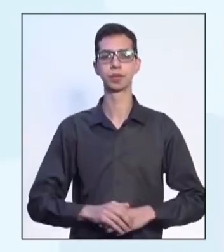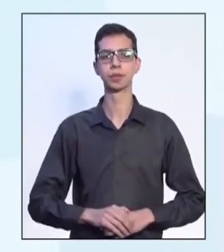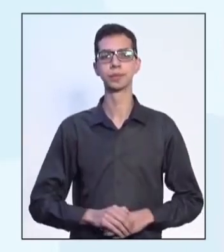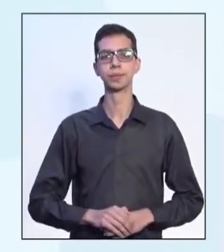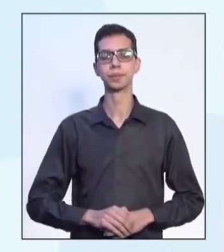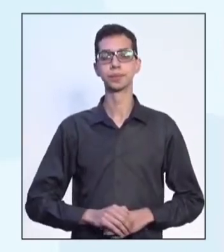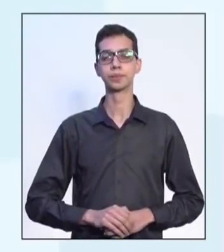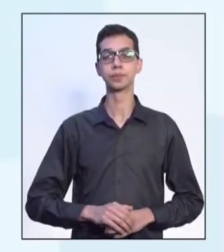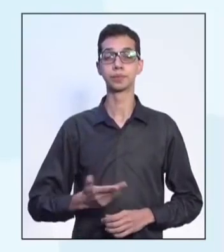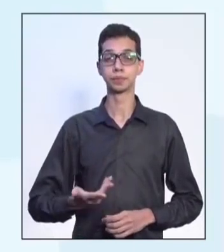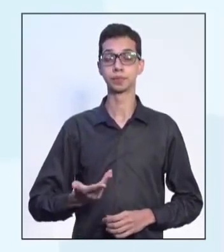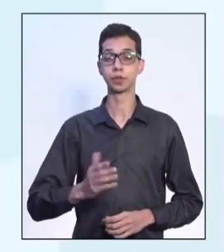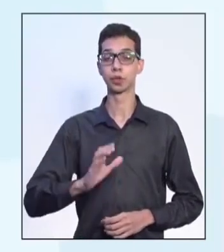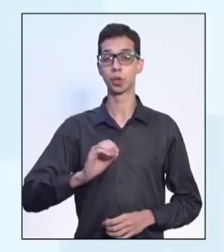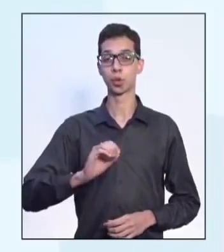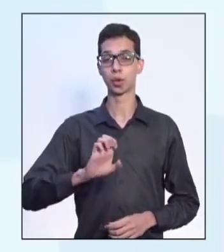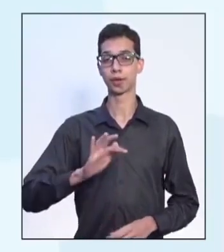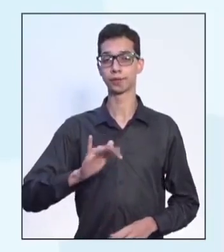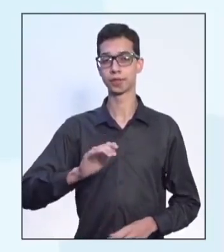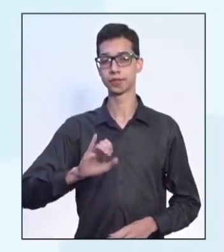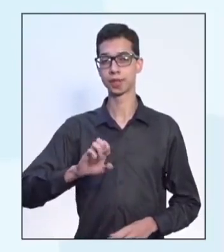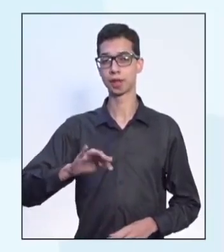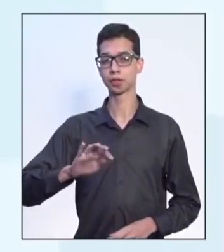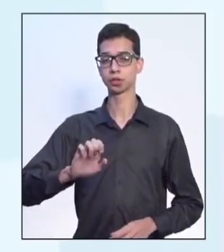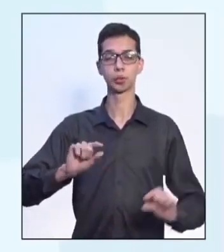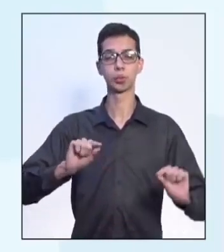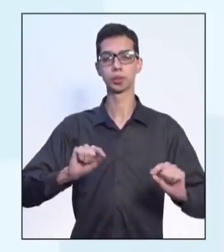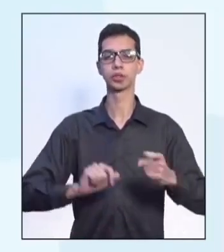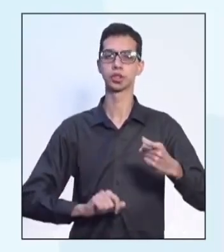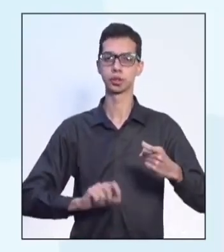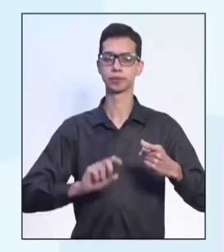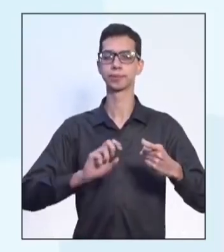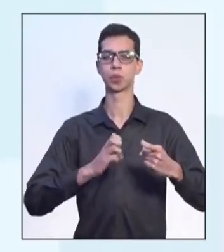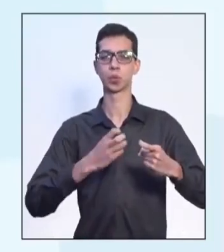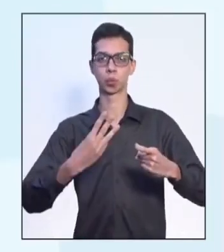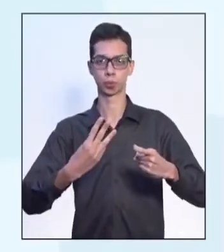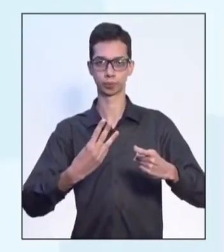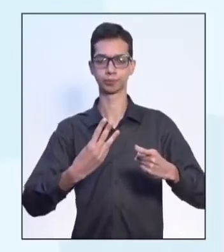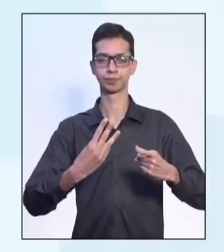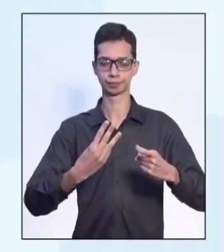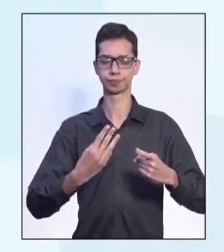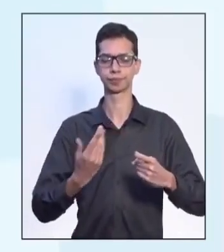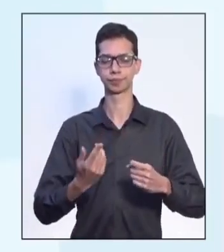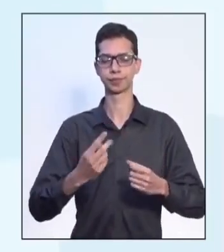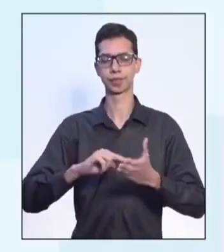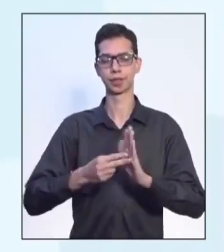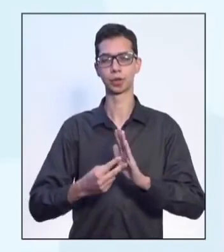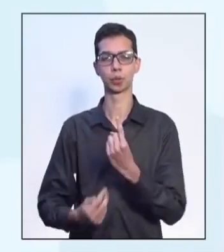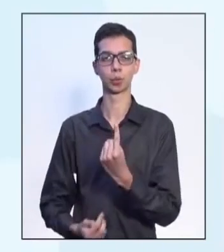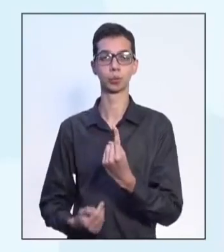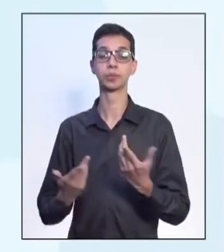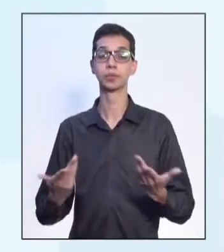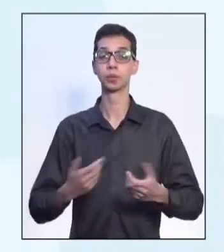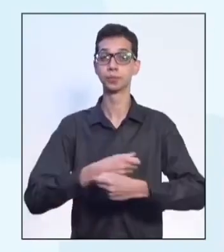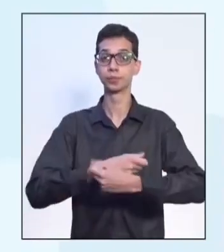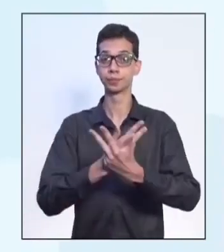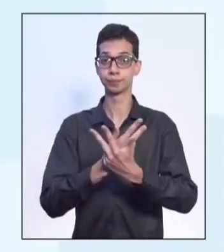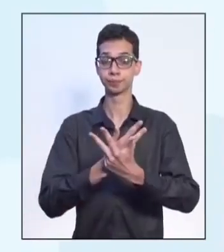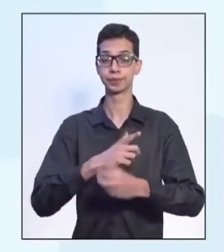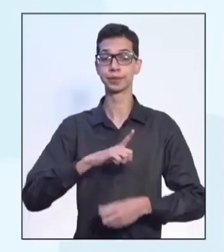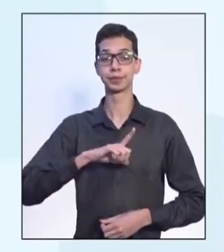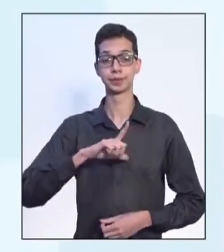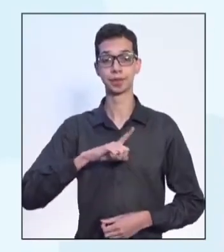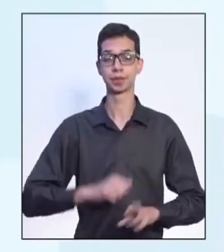x² valendo 1. E, é claro, se essa equação é do terceiro grau, ela vai ter 3 raízes,